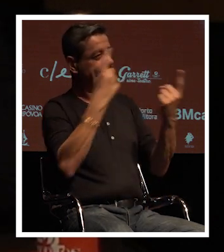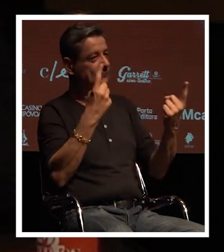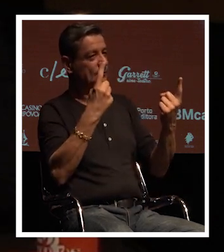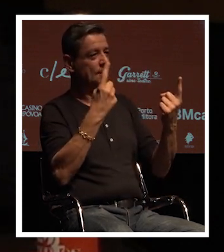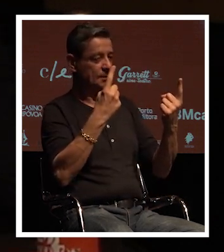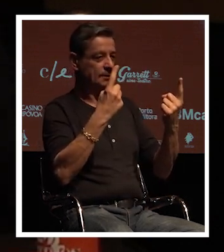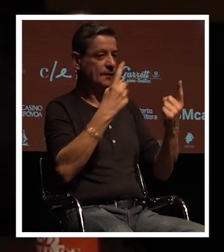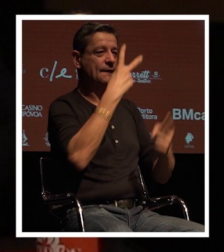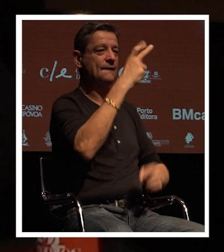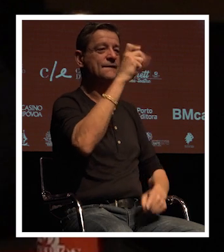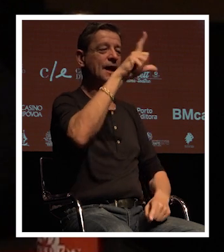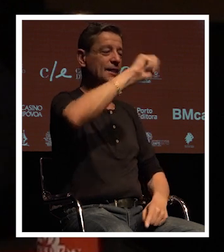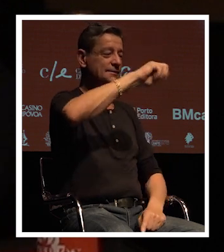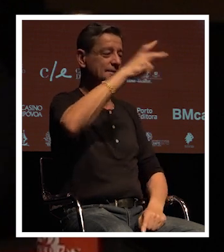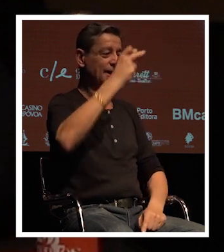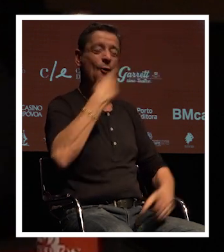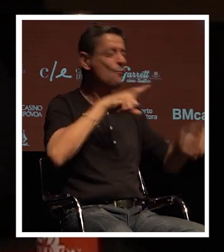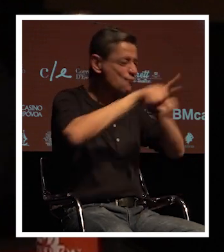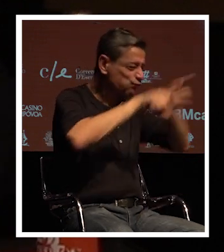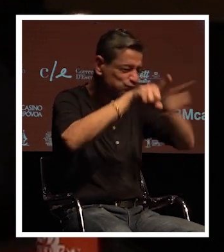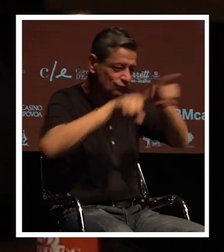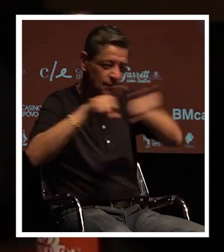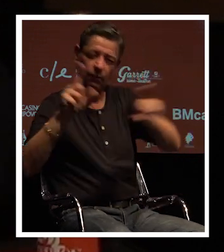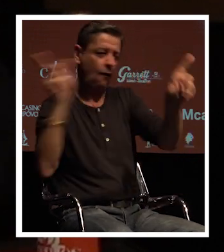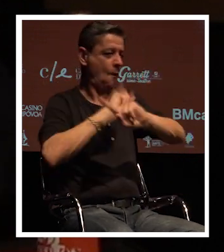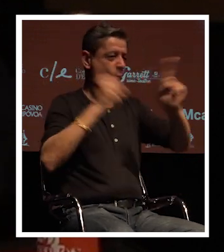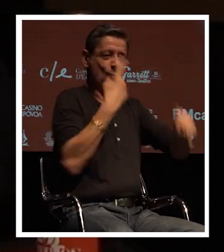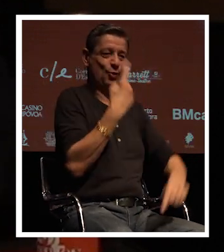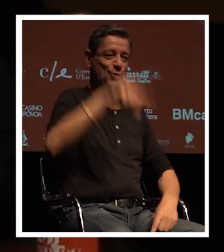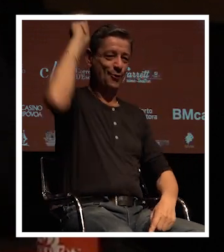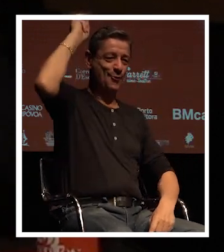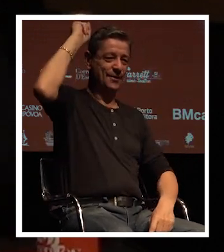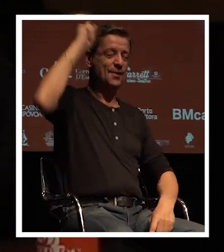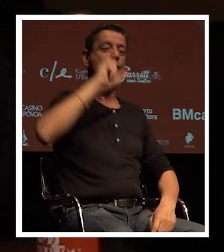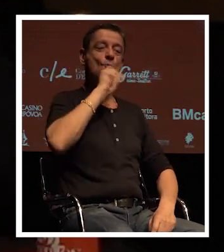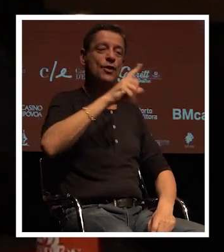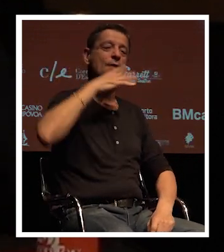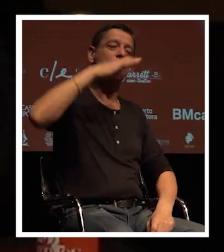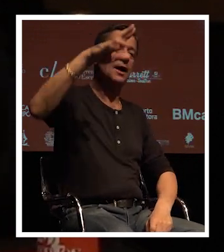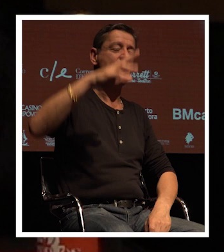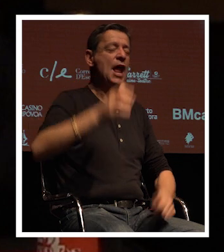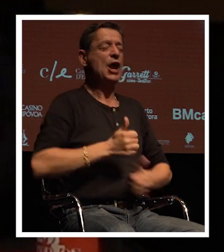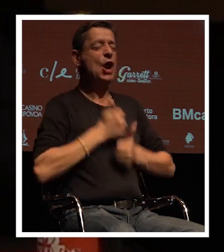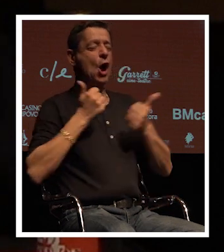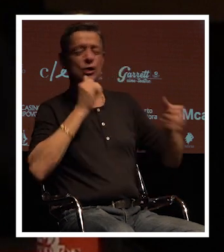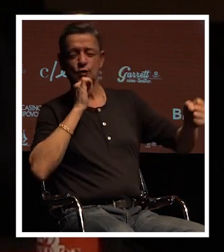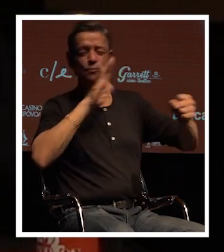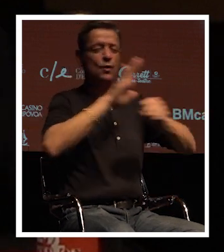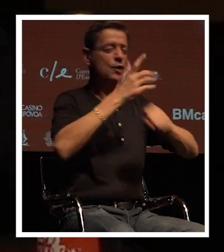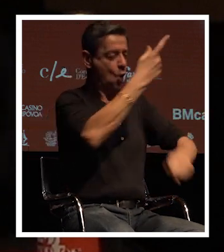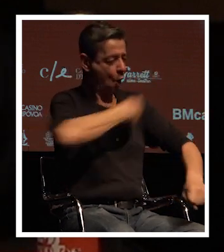chamemos-lhe assim e não estou a fazer troça acho mesmo porque nós podemos cantar ir aos do Mar